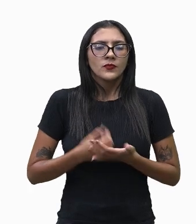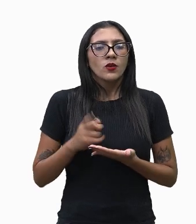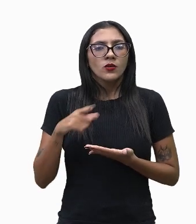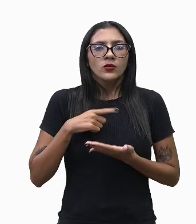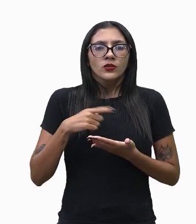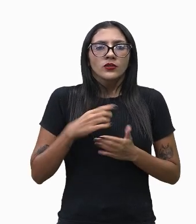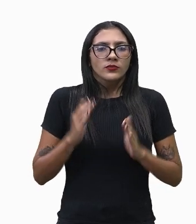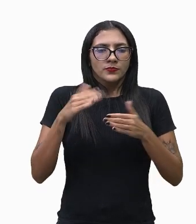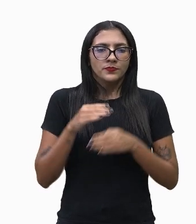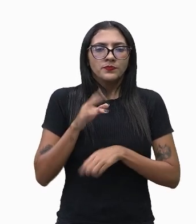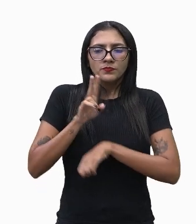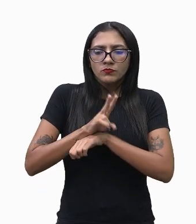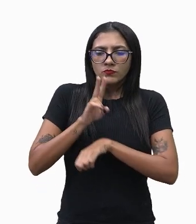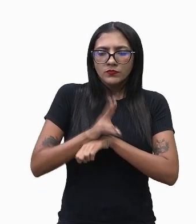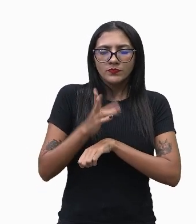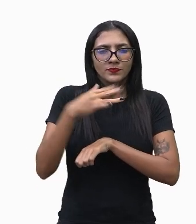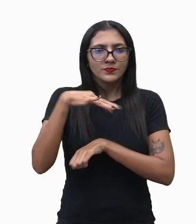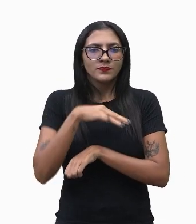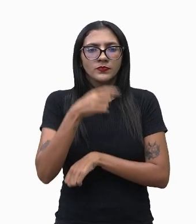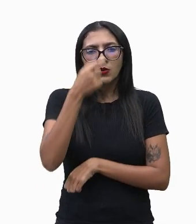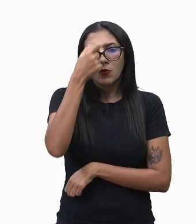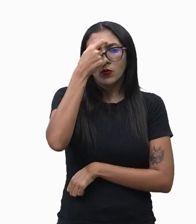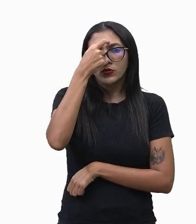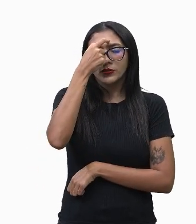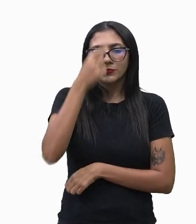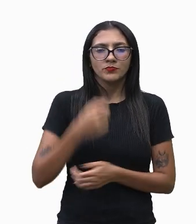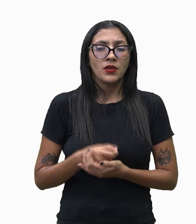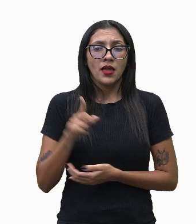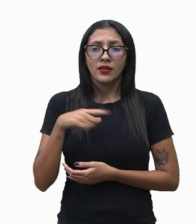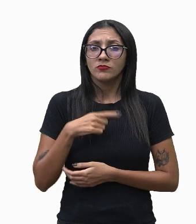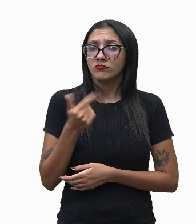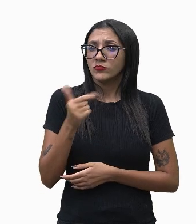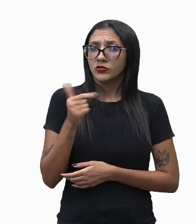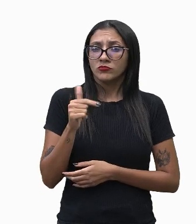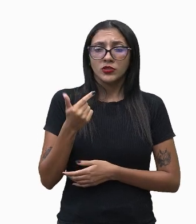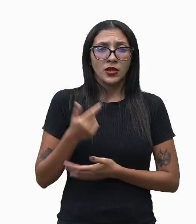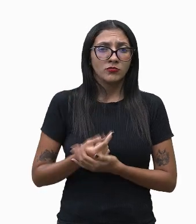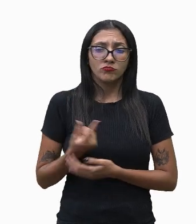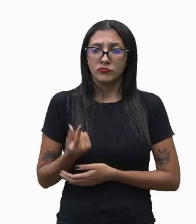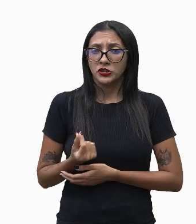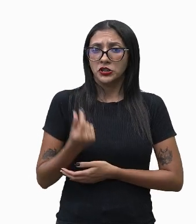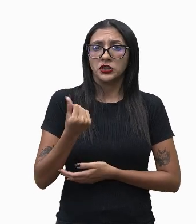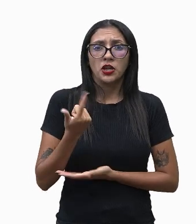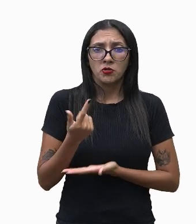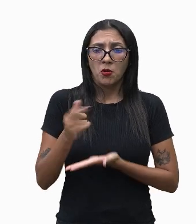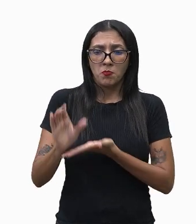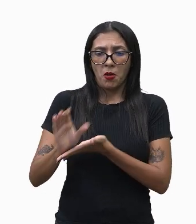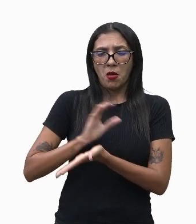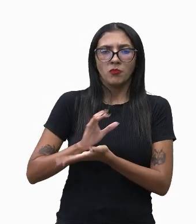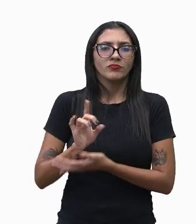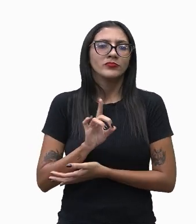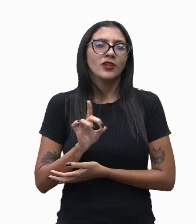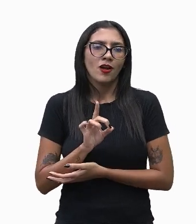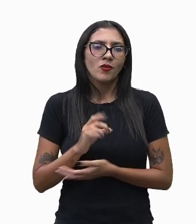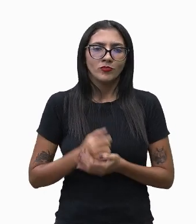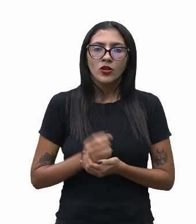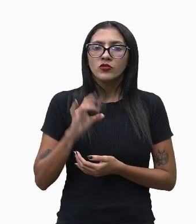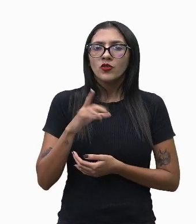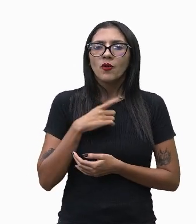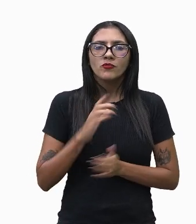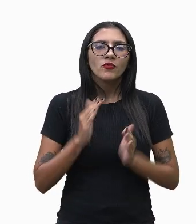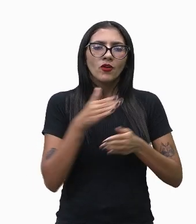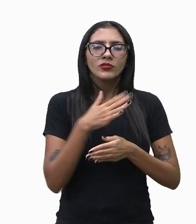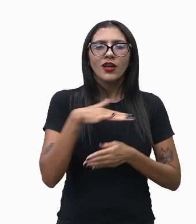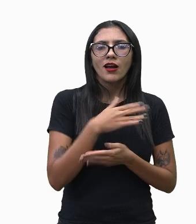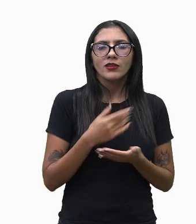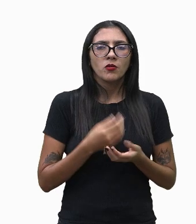sustentabilidade. Então, as ONGs, elas não têm fins lucrativos, elas têm como missão a resolução de algum problema da